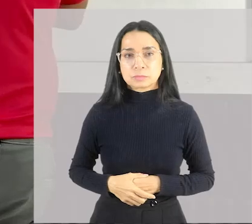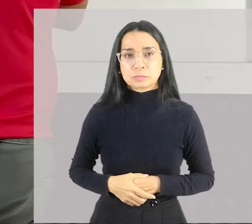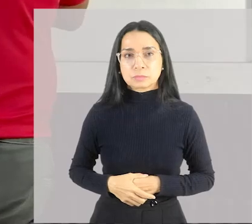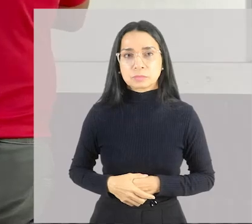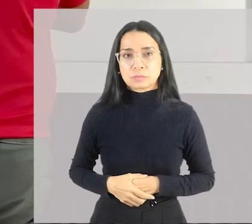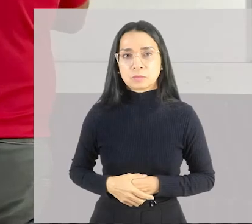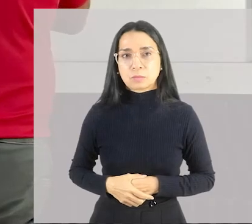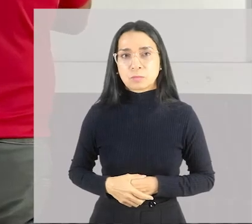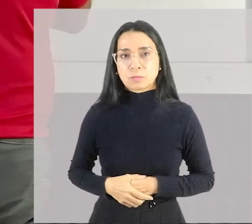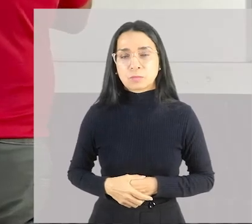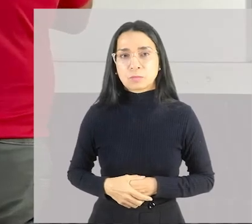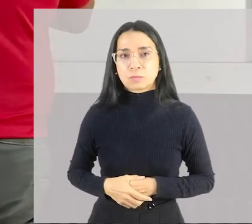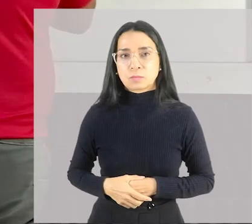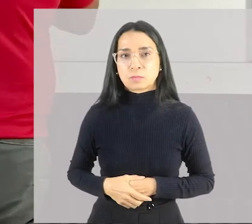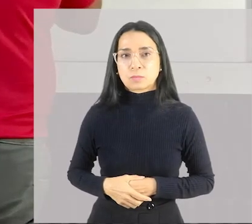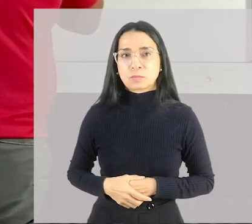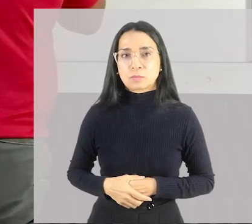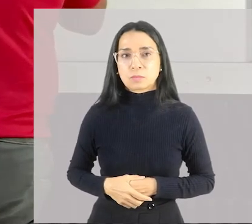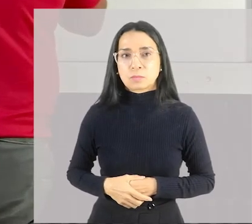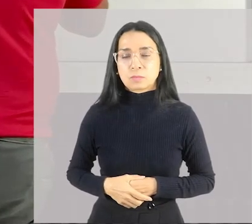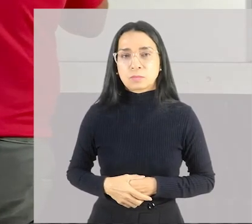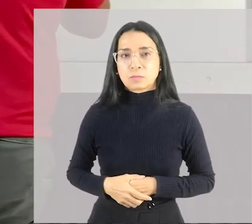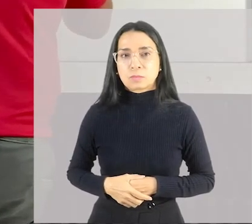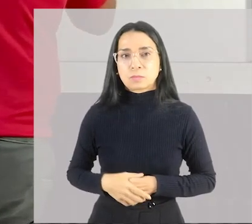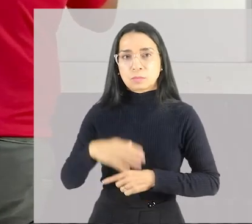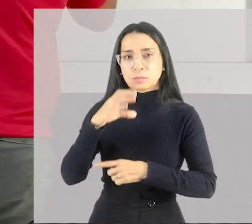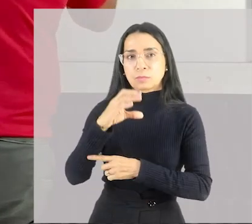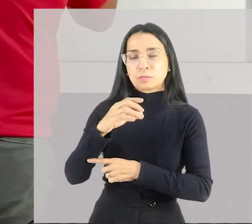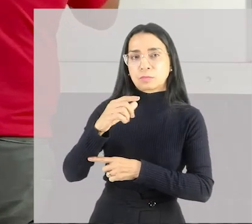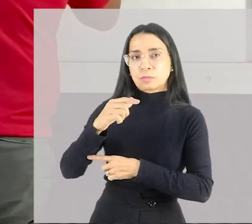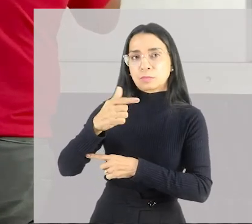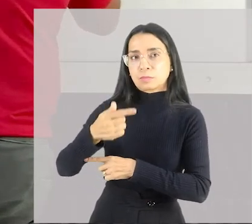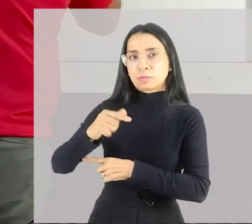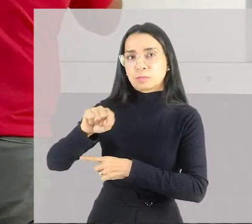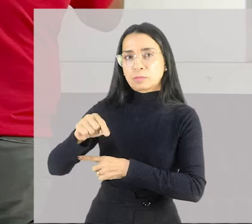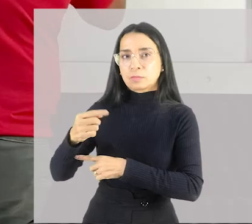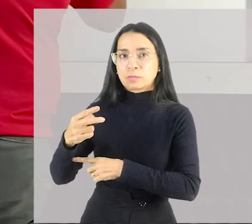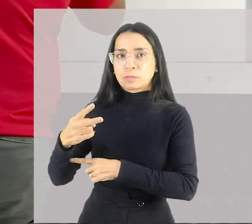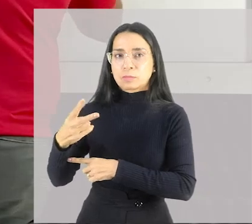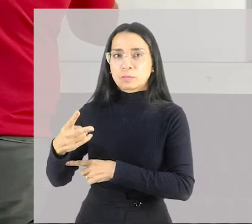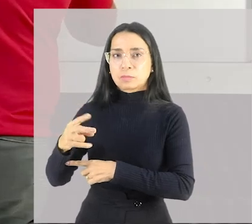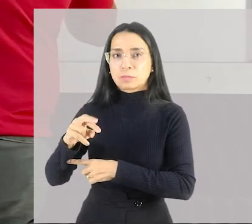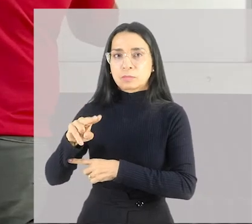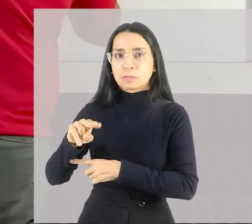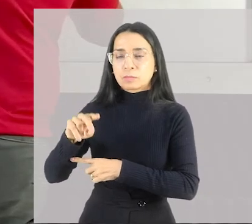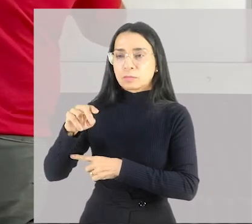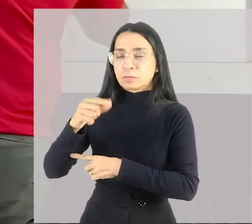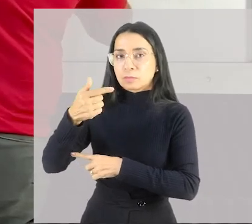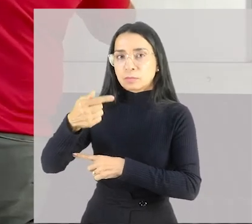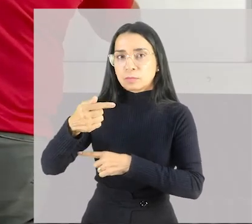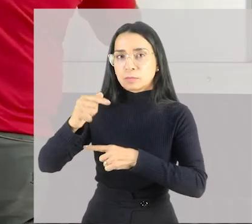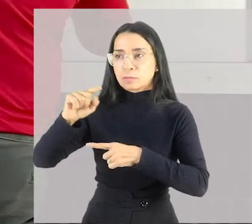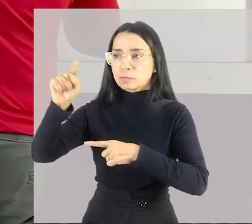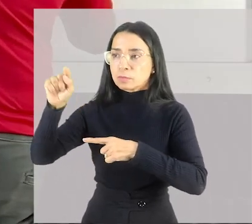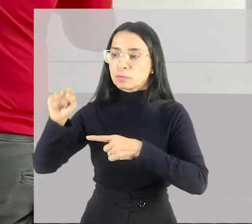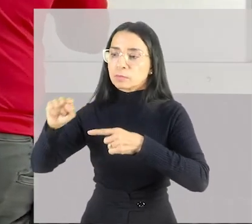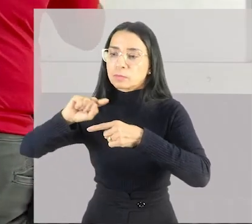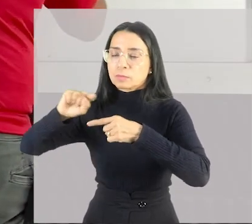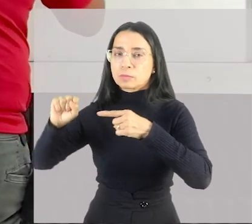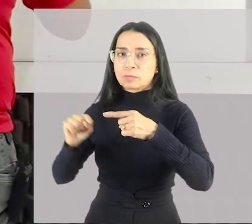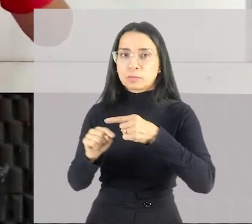tomado 2 a 2 vai ser igual a 7 fatorial